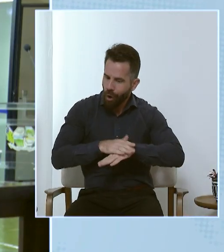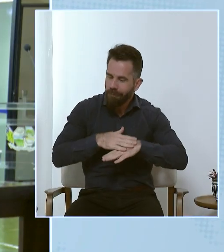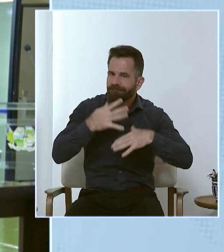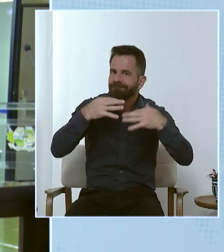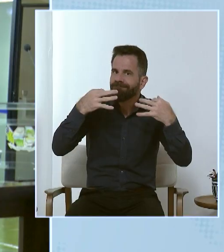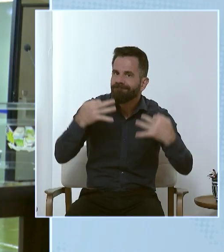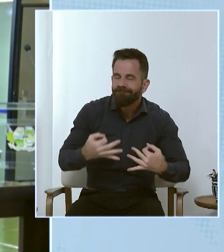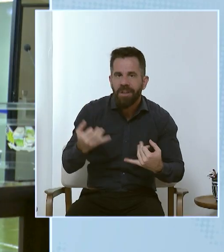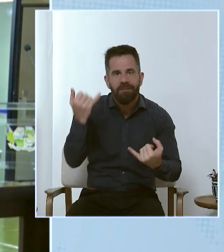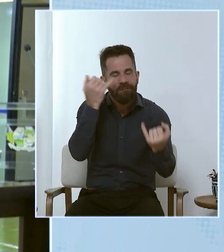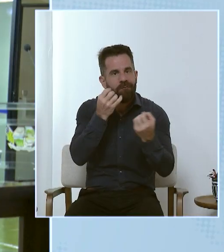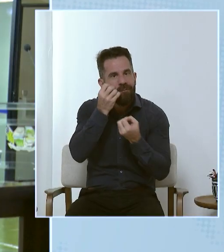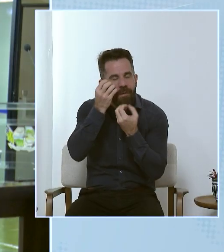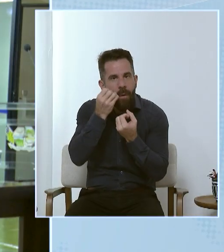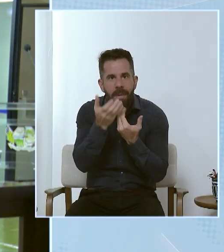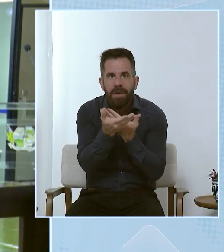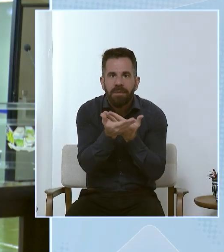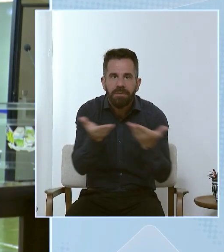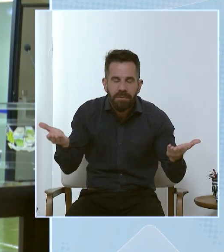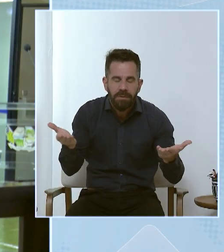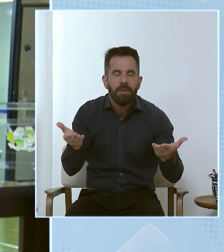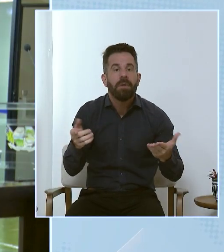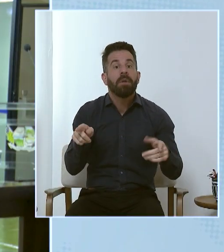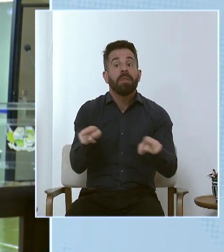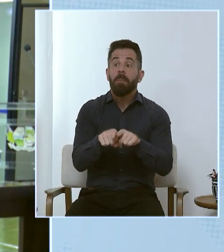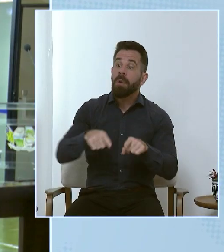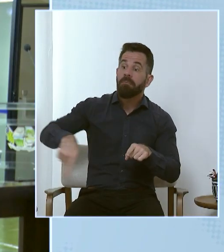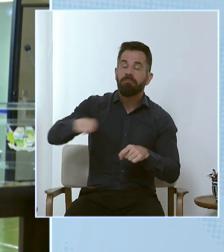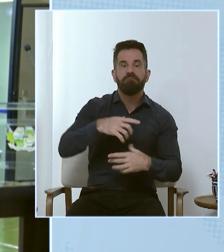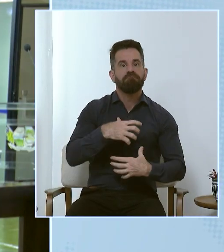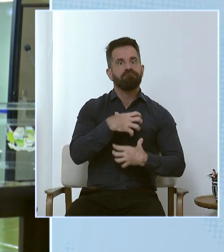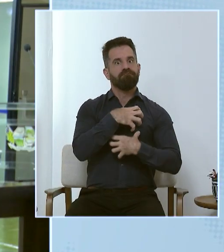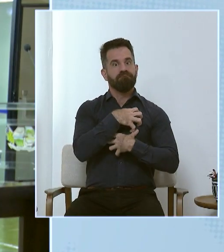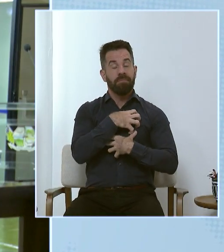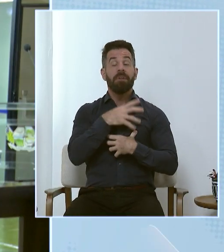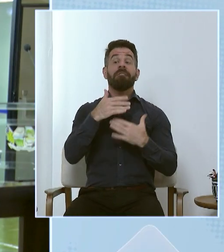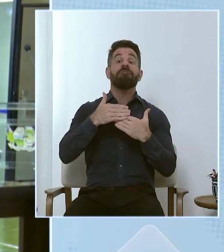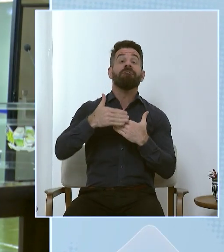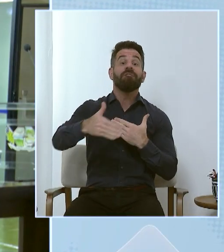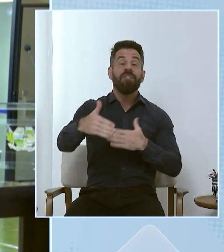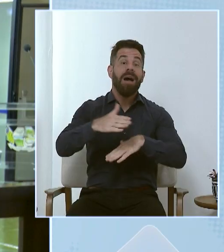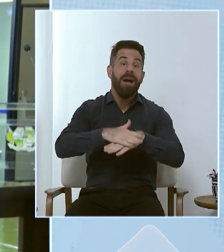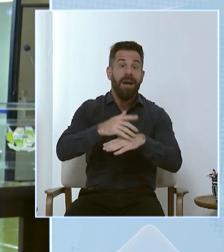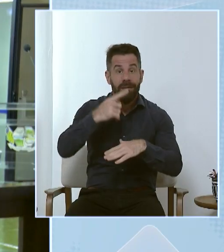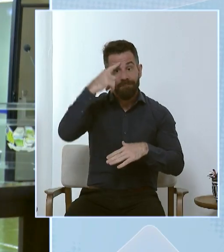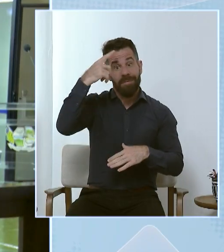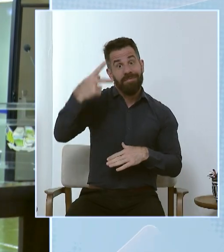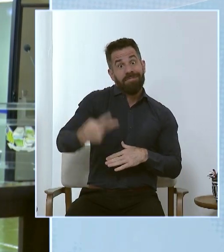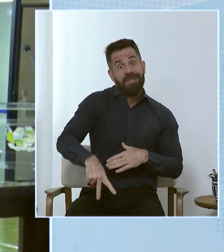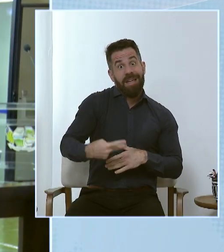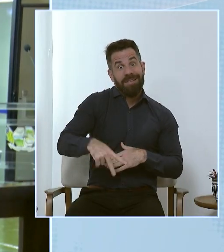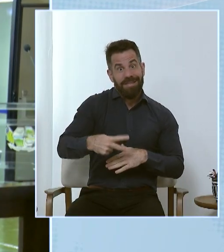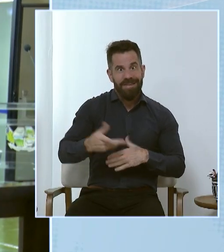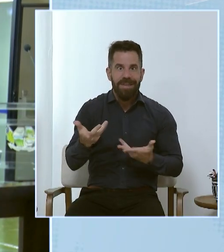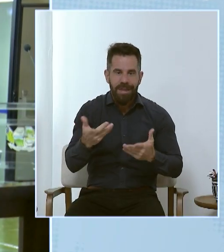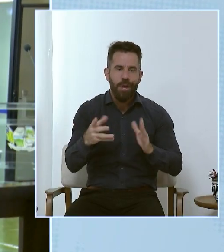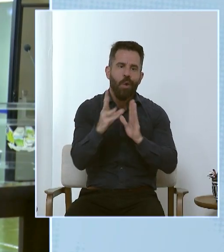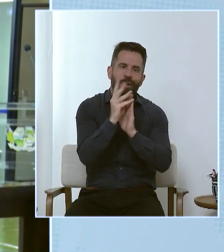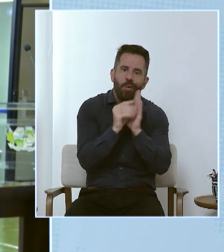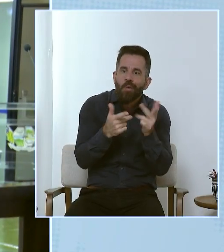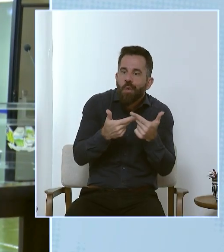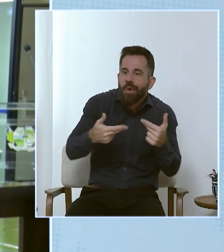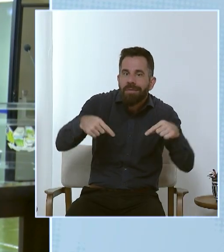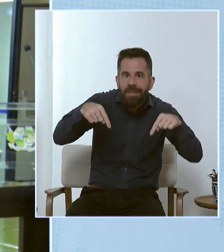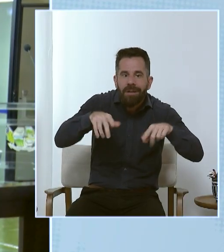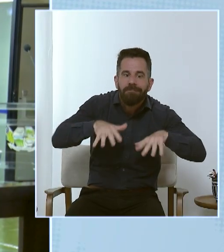até ele, que ele se sinta, quando a gente tiver condições de produzir os nossos próprios conteúdos, pertencente por uma